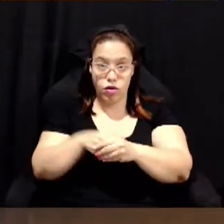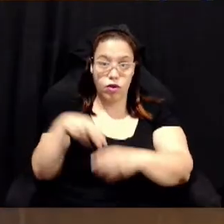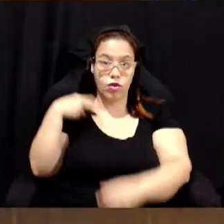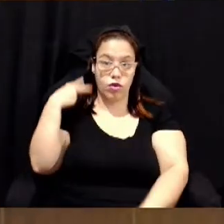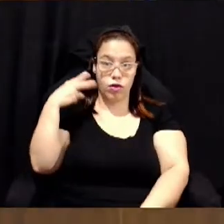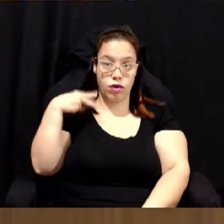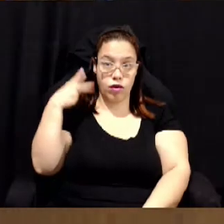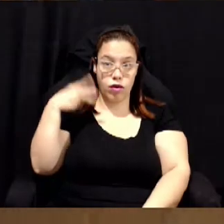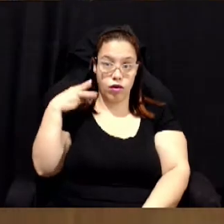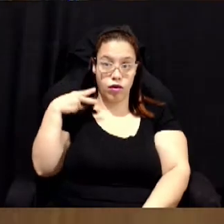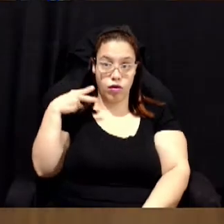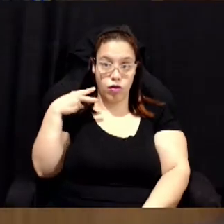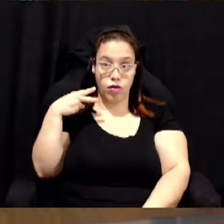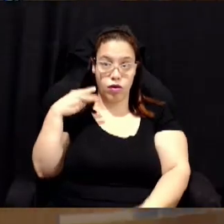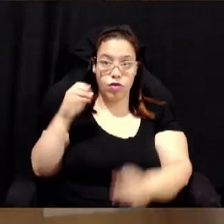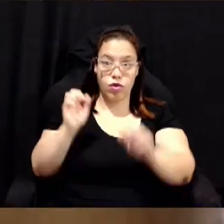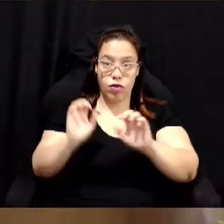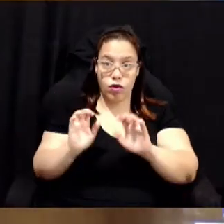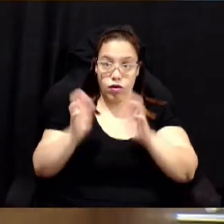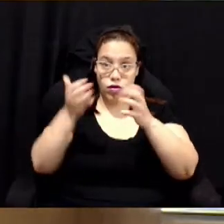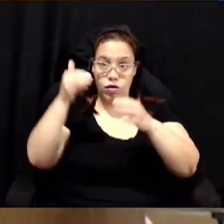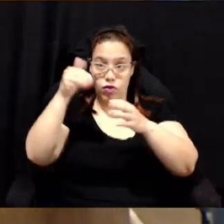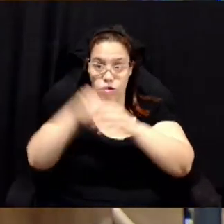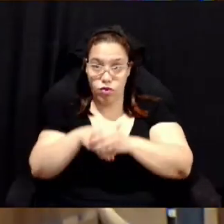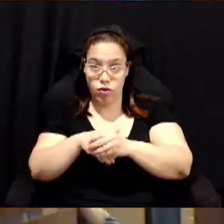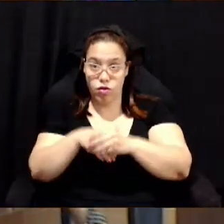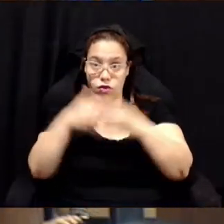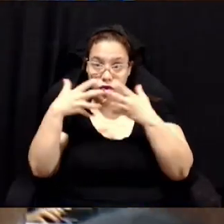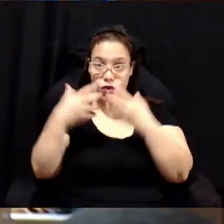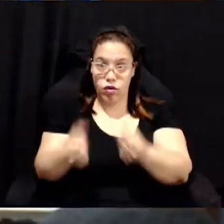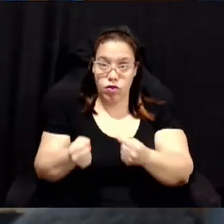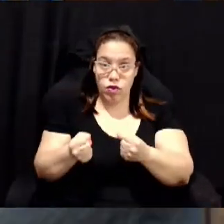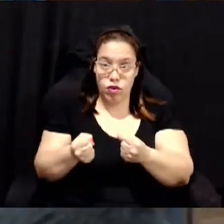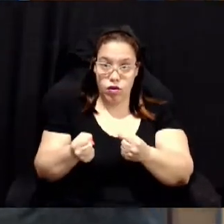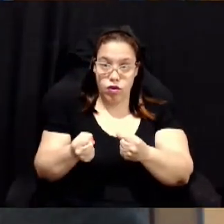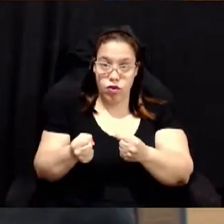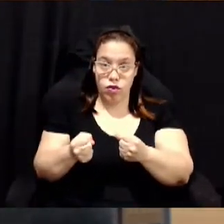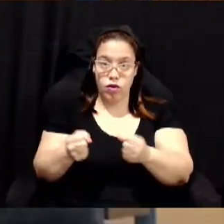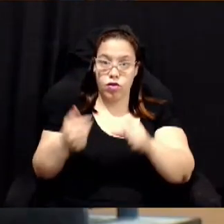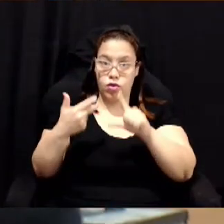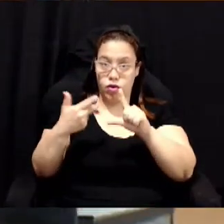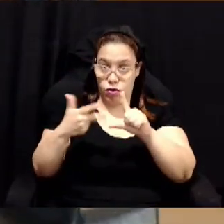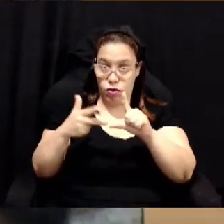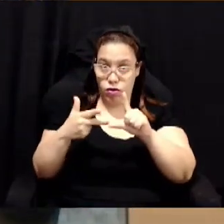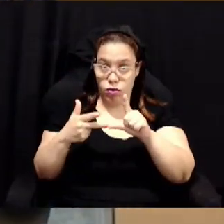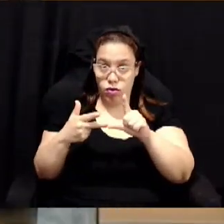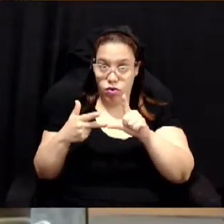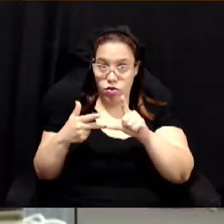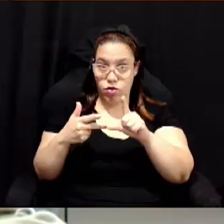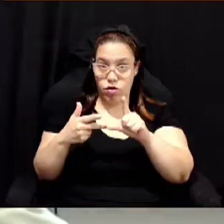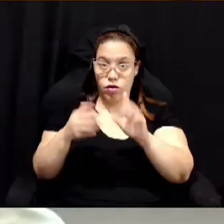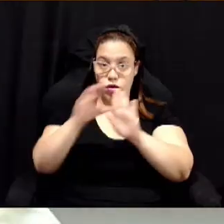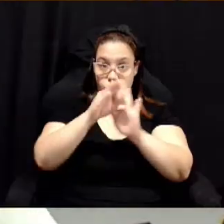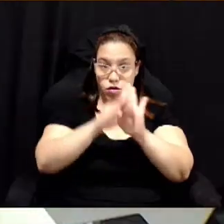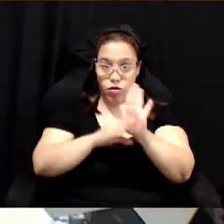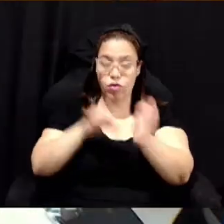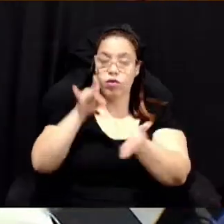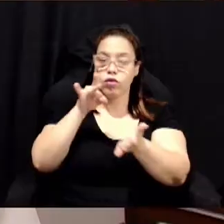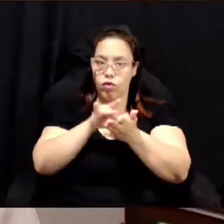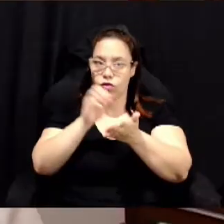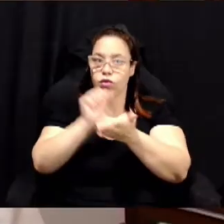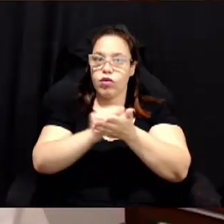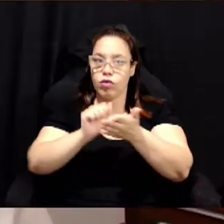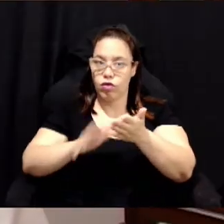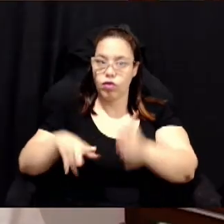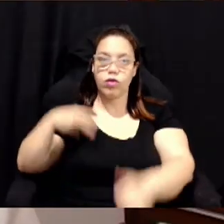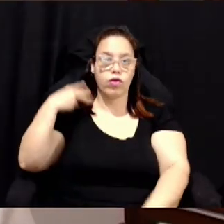pela campanha, eleição, posse e função legislativa, nos moldes reais da atividade parlamentar.